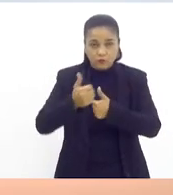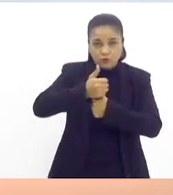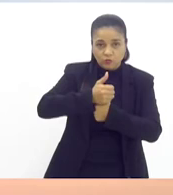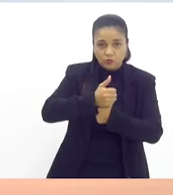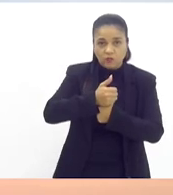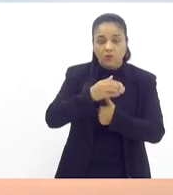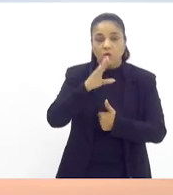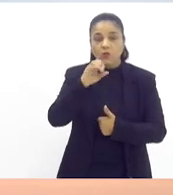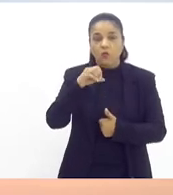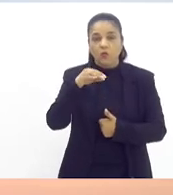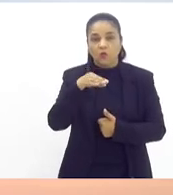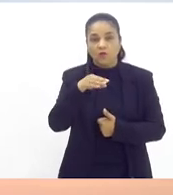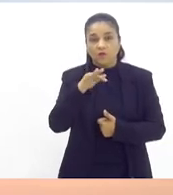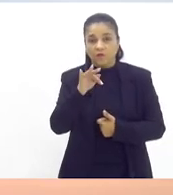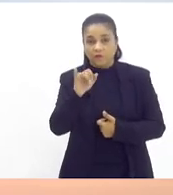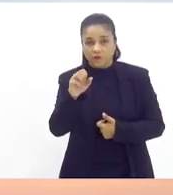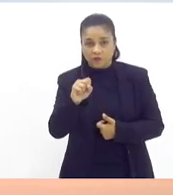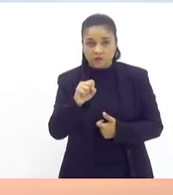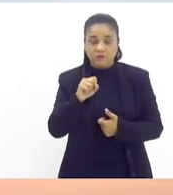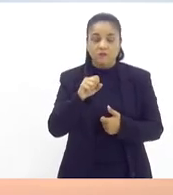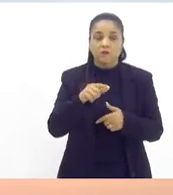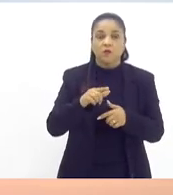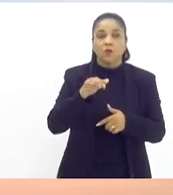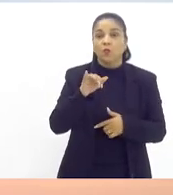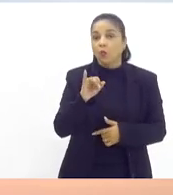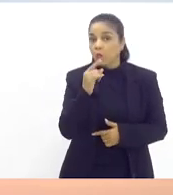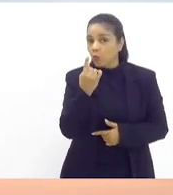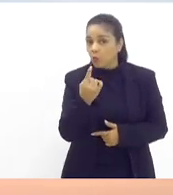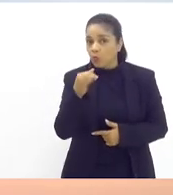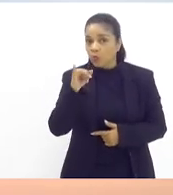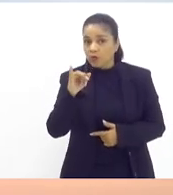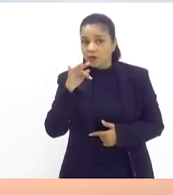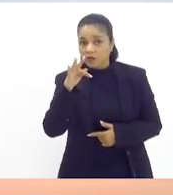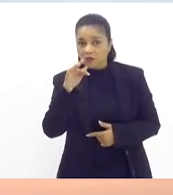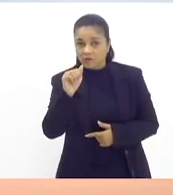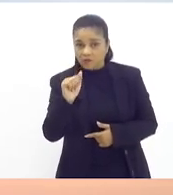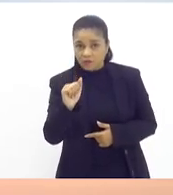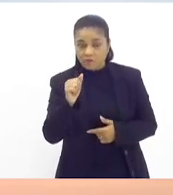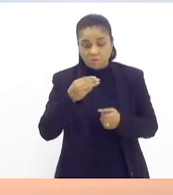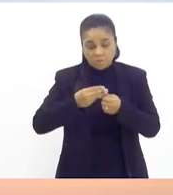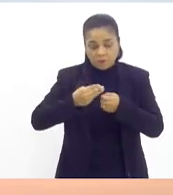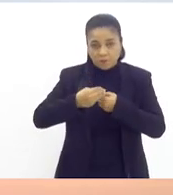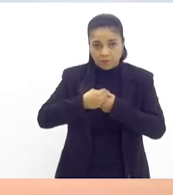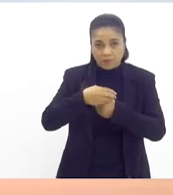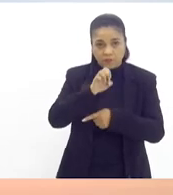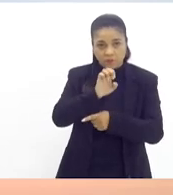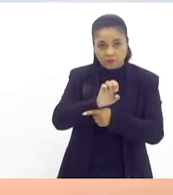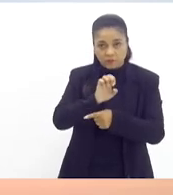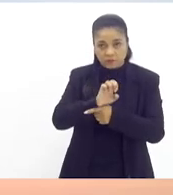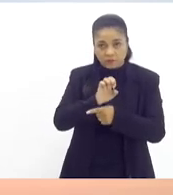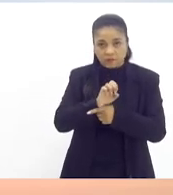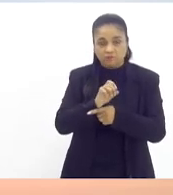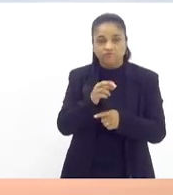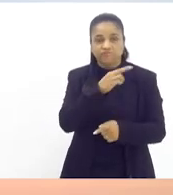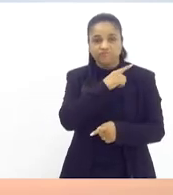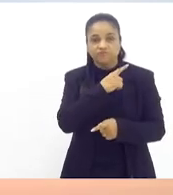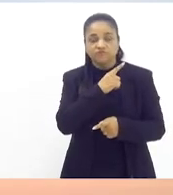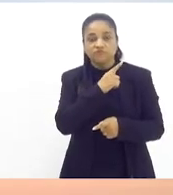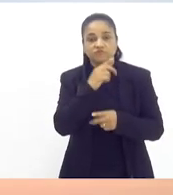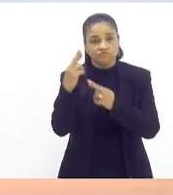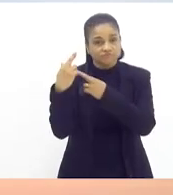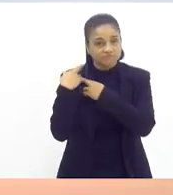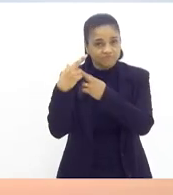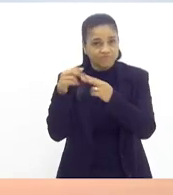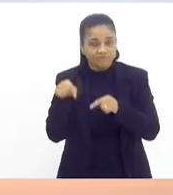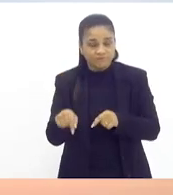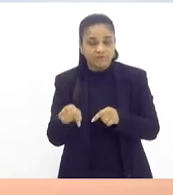PIS e COFINS, um IVA que seria subnacional dos estados e municípios, gerido conjuntamente pelos estados e municípios,